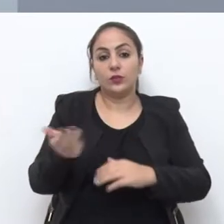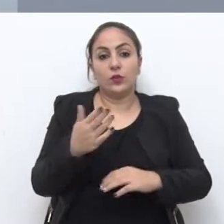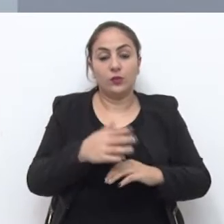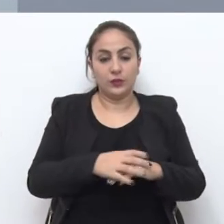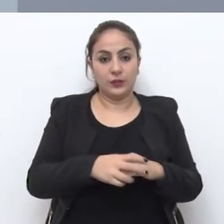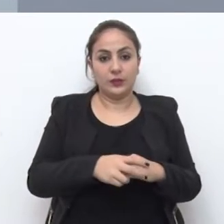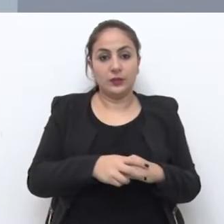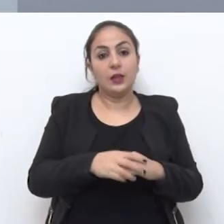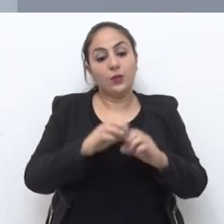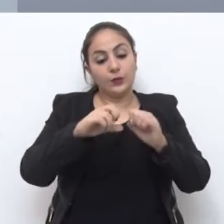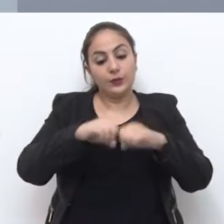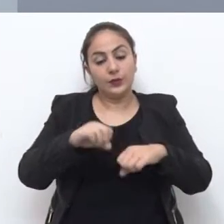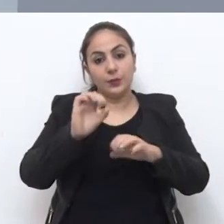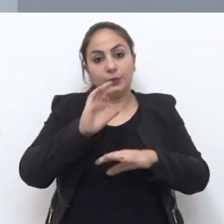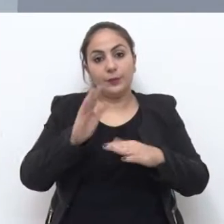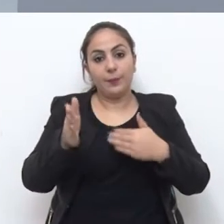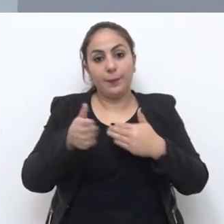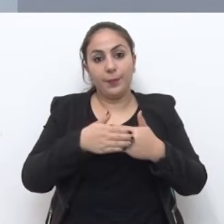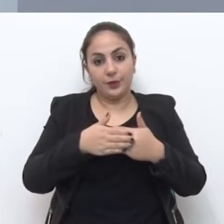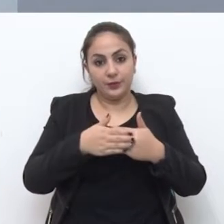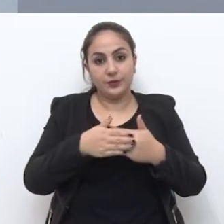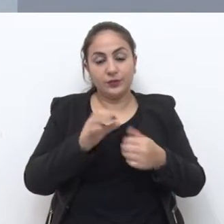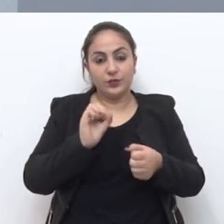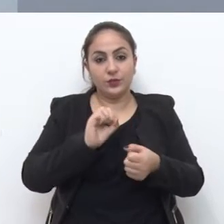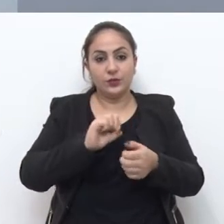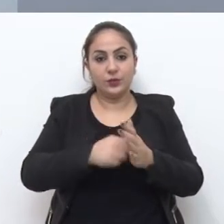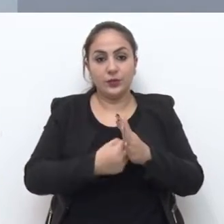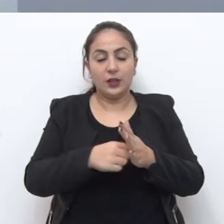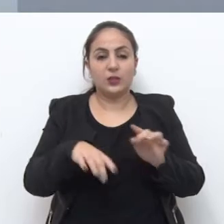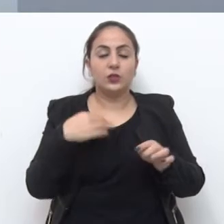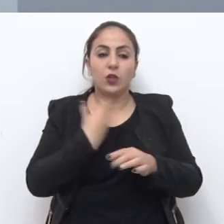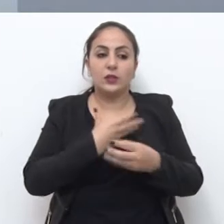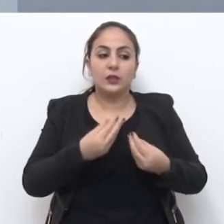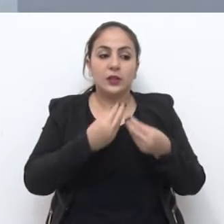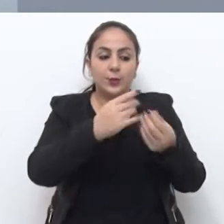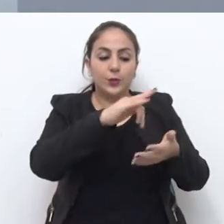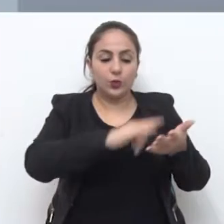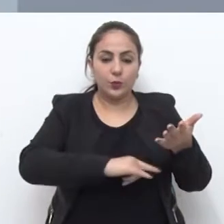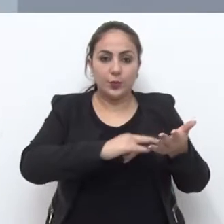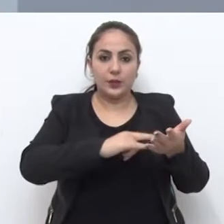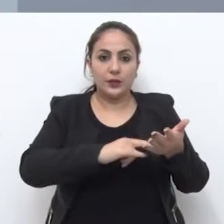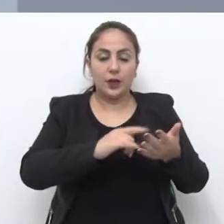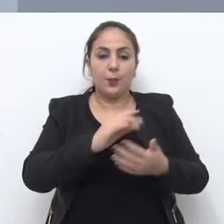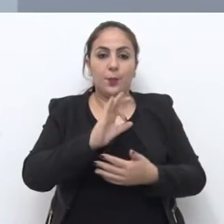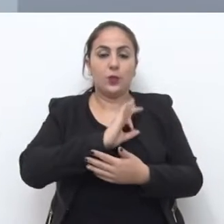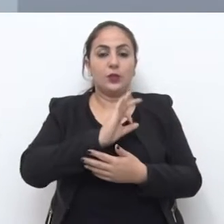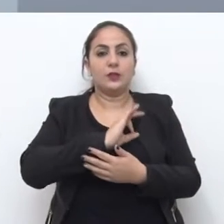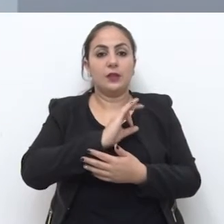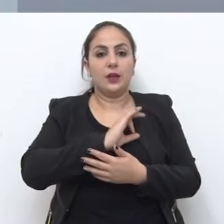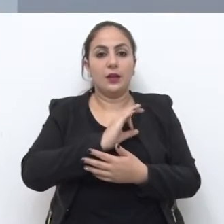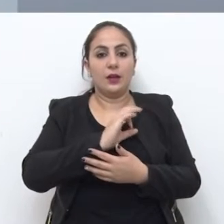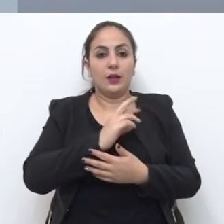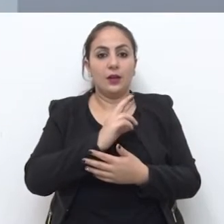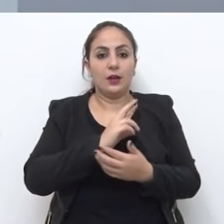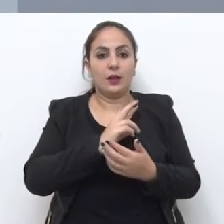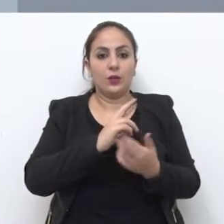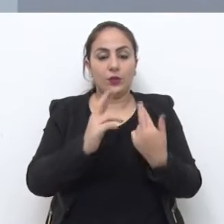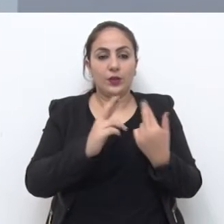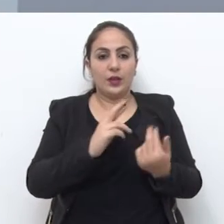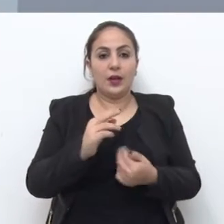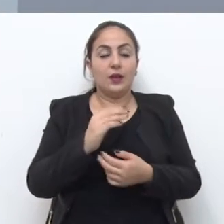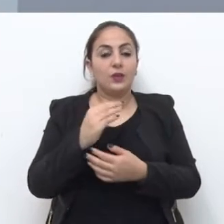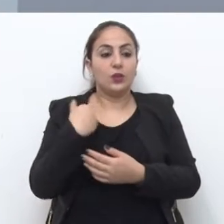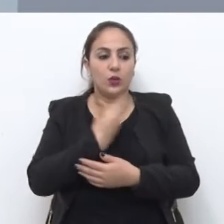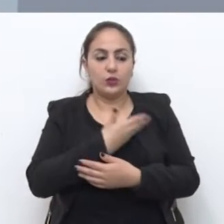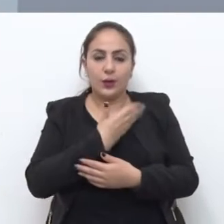sai a licitação, esse sistema está desligado, então nós encaminhamos um documento à Polícia Rodoviária Estadual, nosso amigo Calegari, para que ele então, ao menos